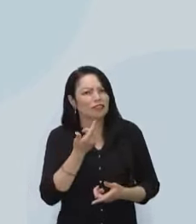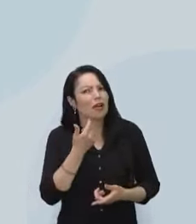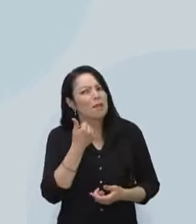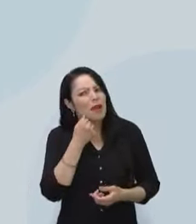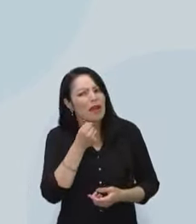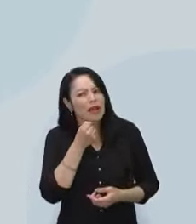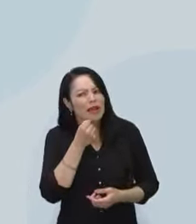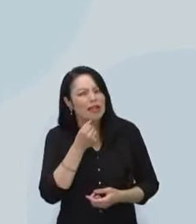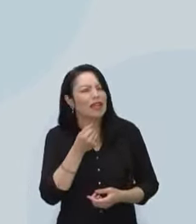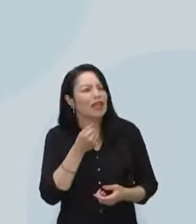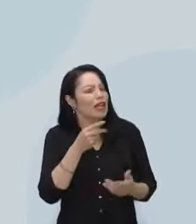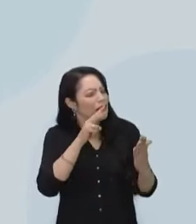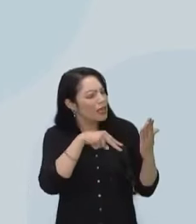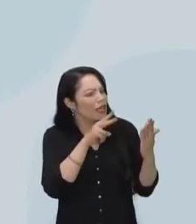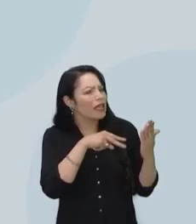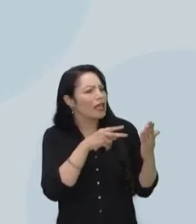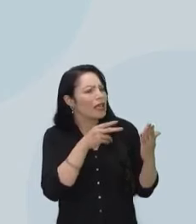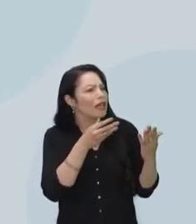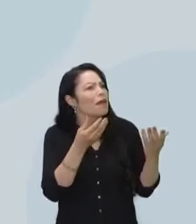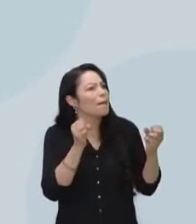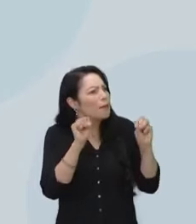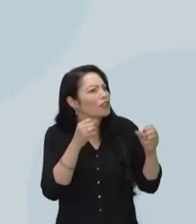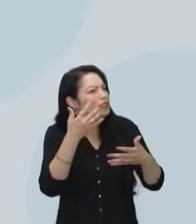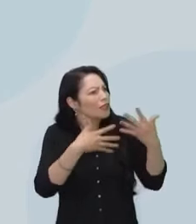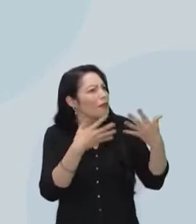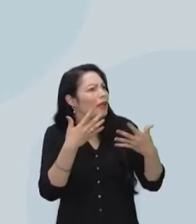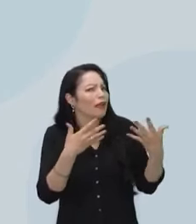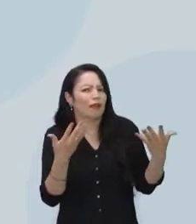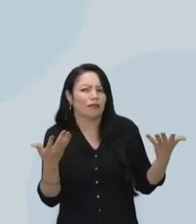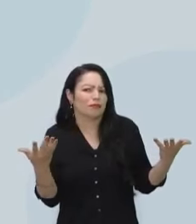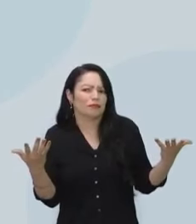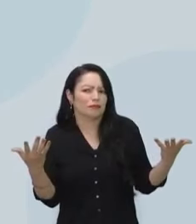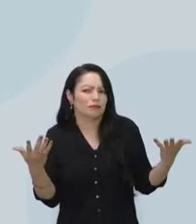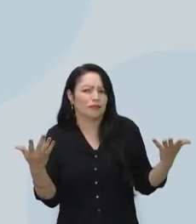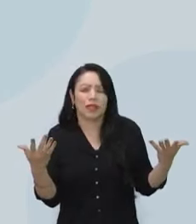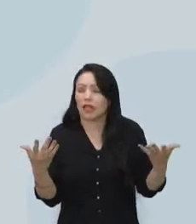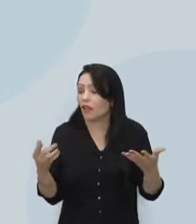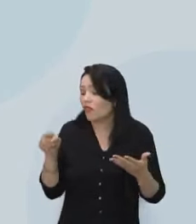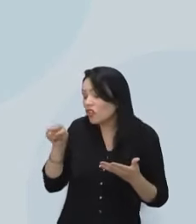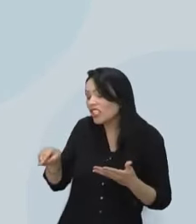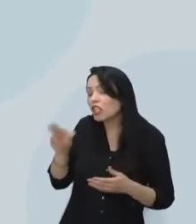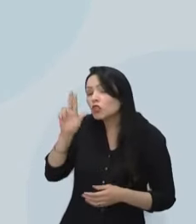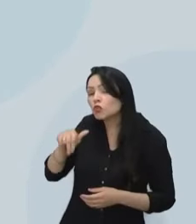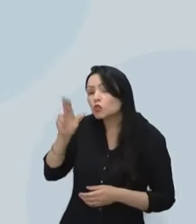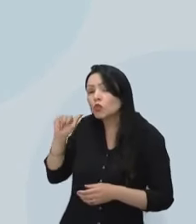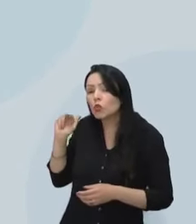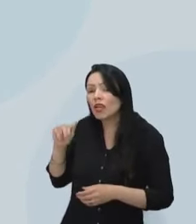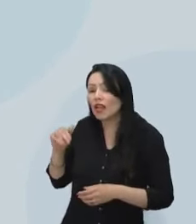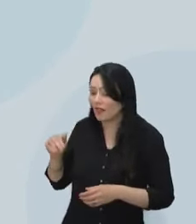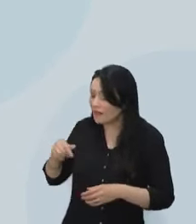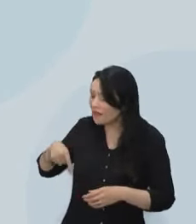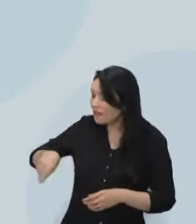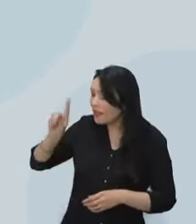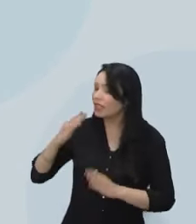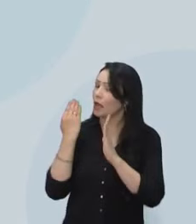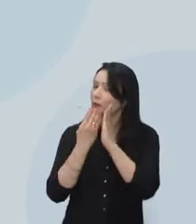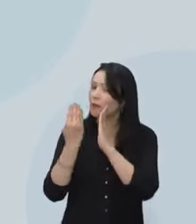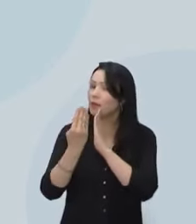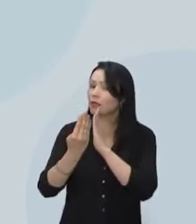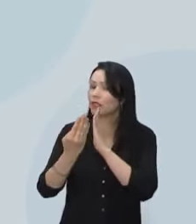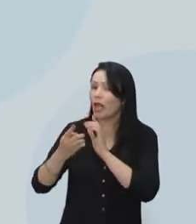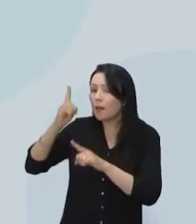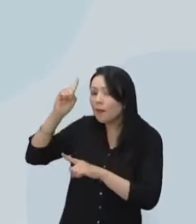mal a leitura pode causar a um rato? Hakumin, você nunca mais vai colocar suas patinhas nessa biblioteca. Você